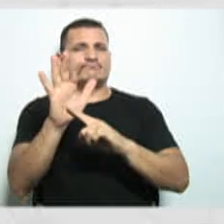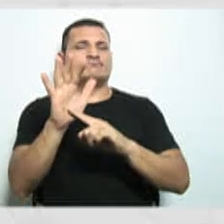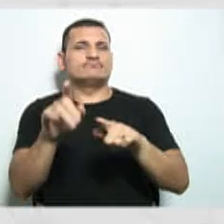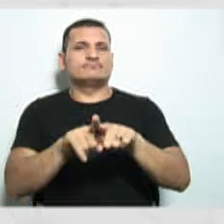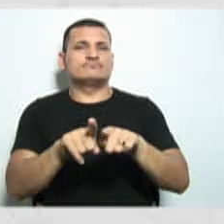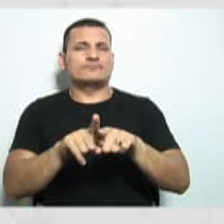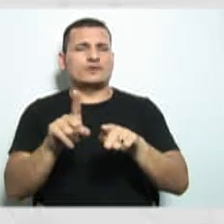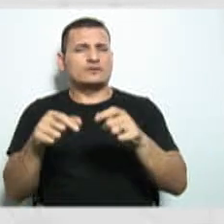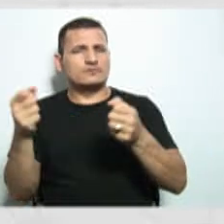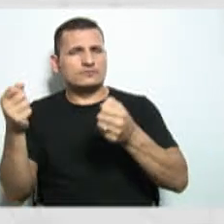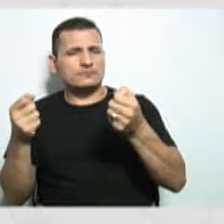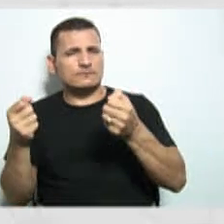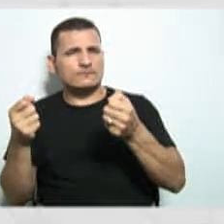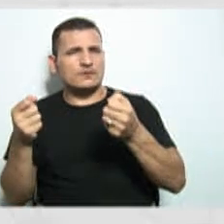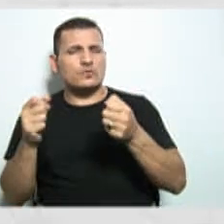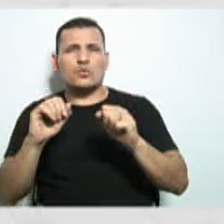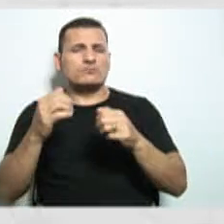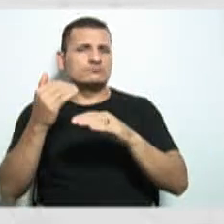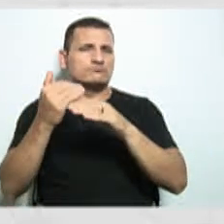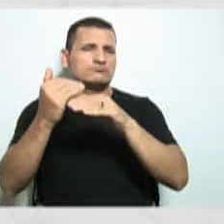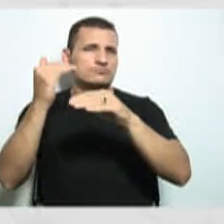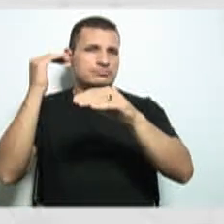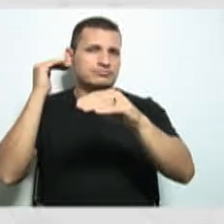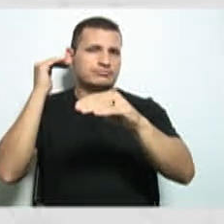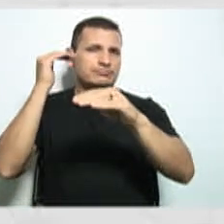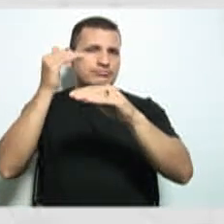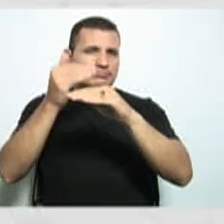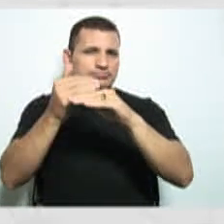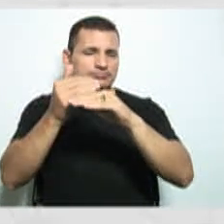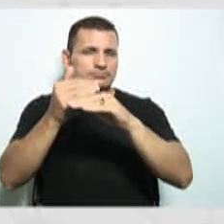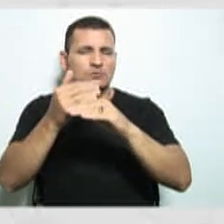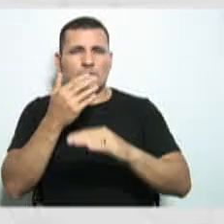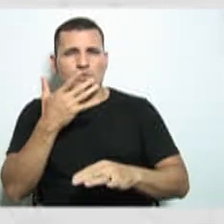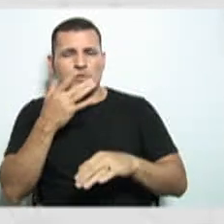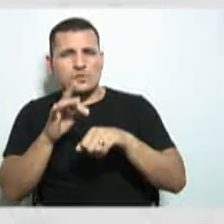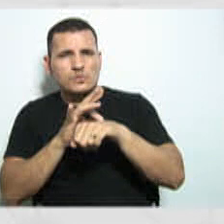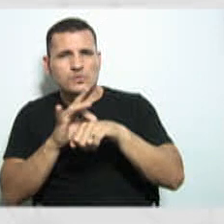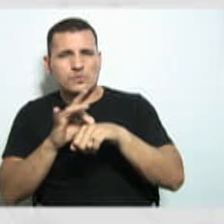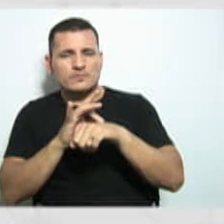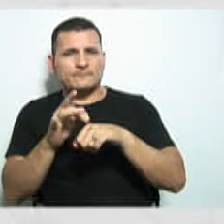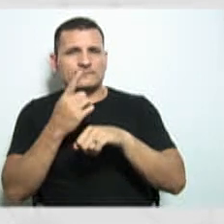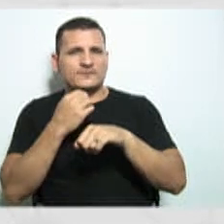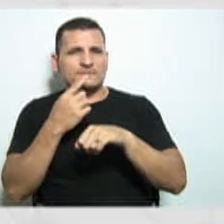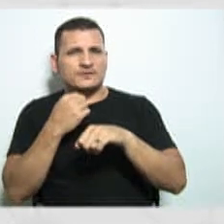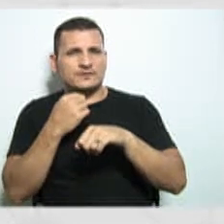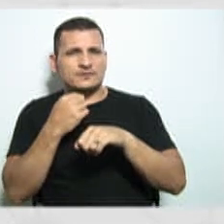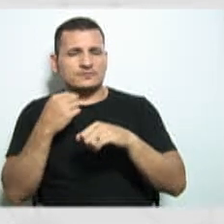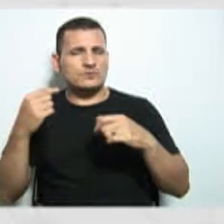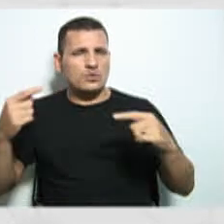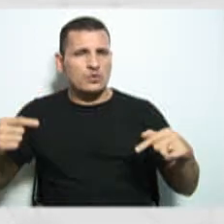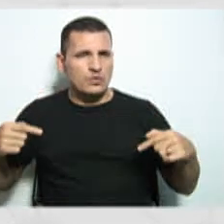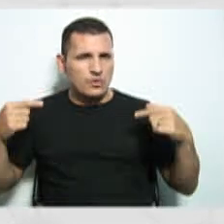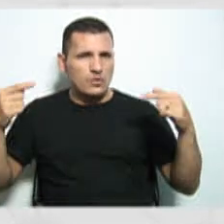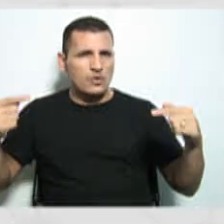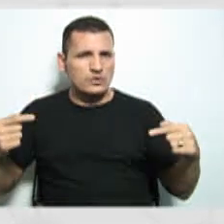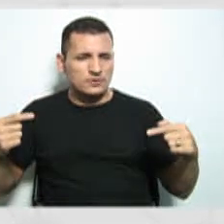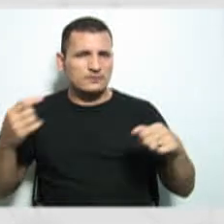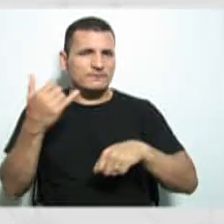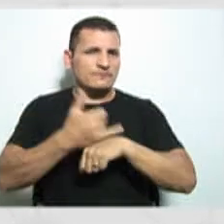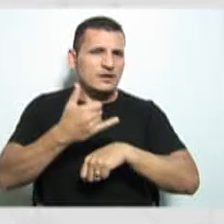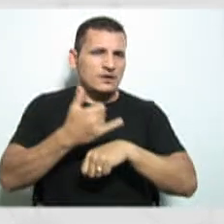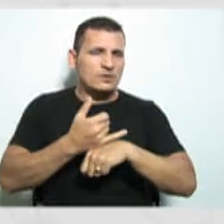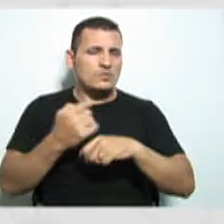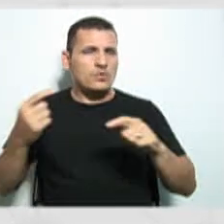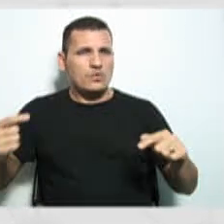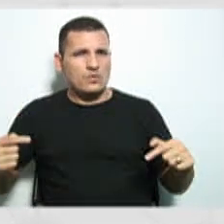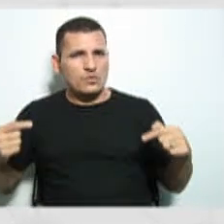uma Ferrari conversível? É uma Ferrari preta? É vermelha? É de roda de liga leve ou de roda de aço? Não